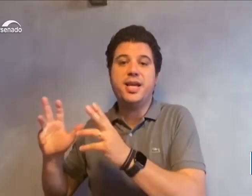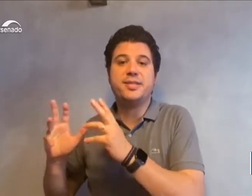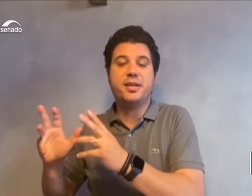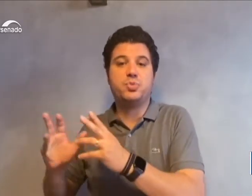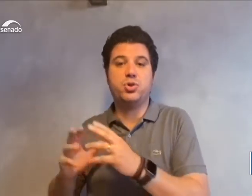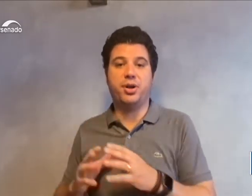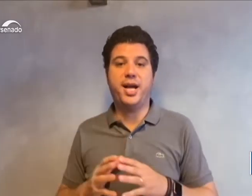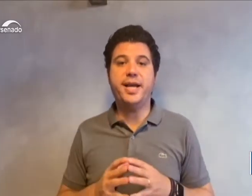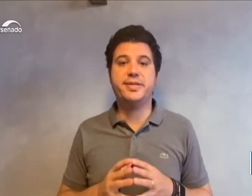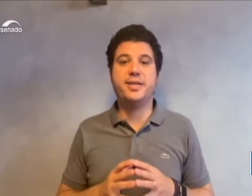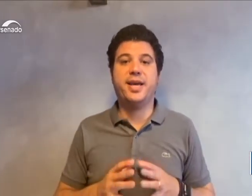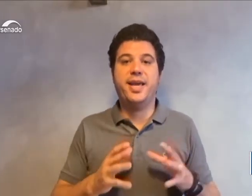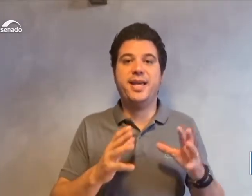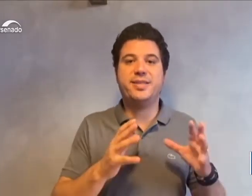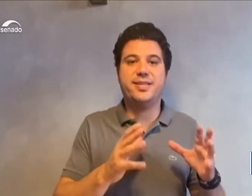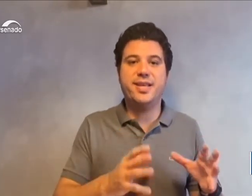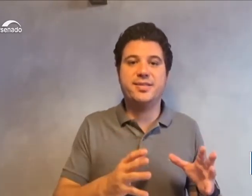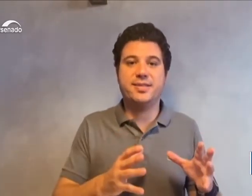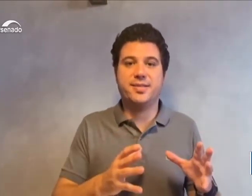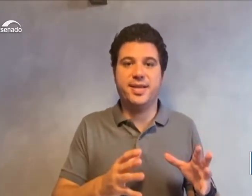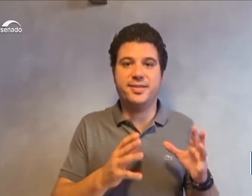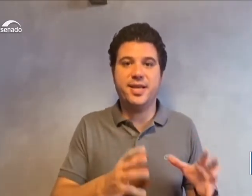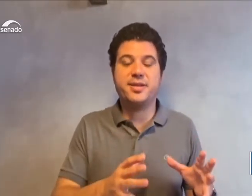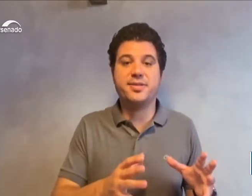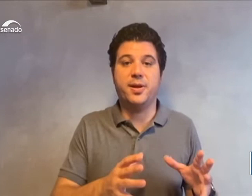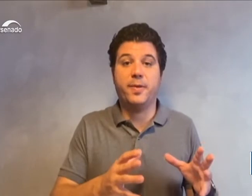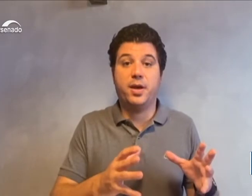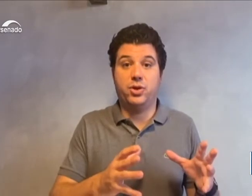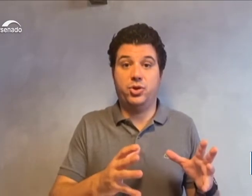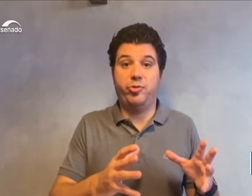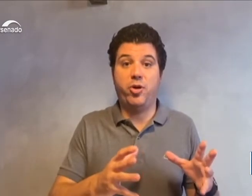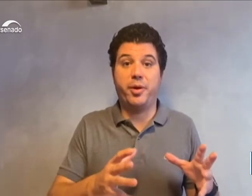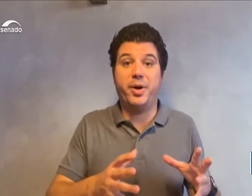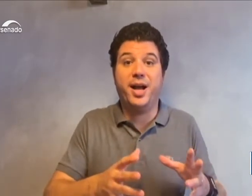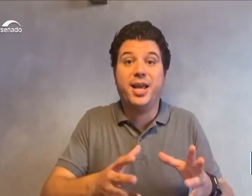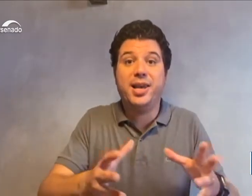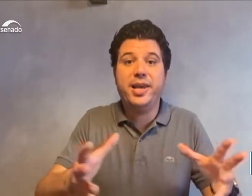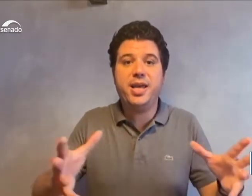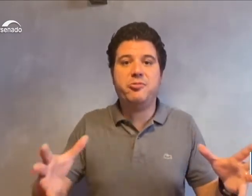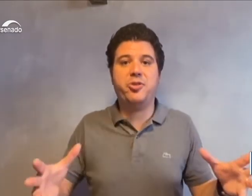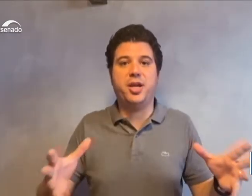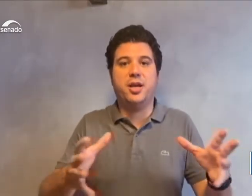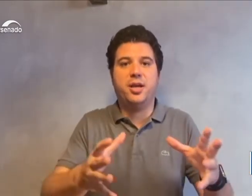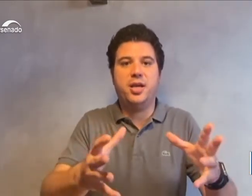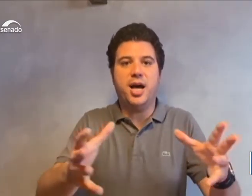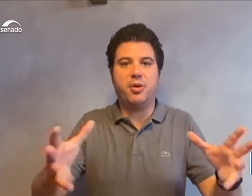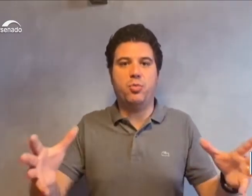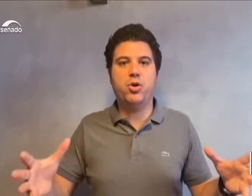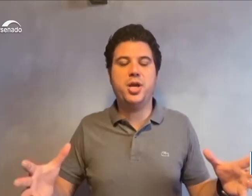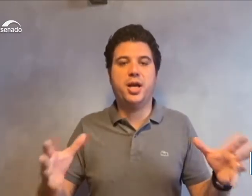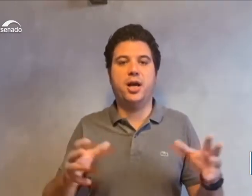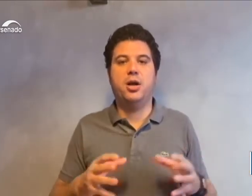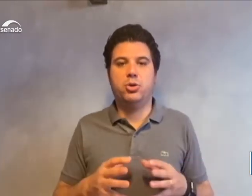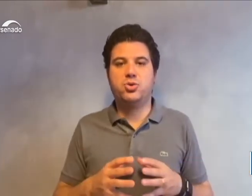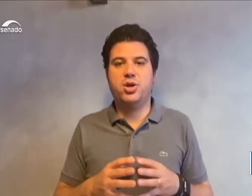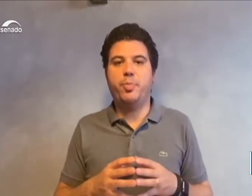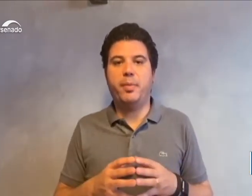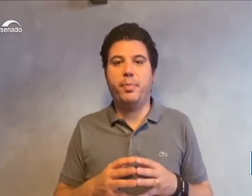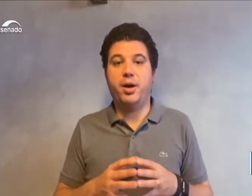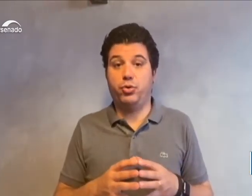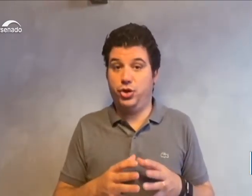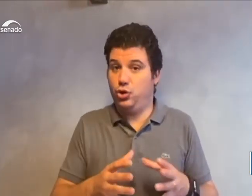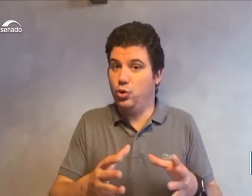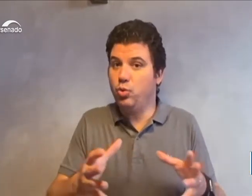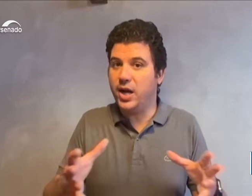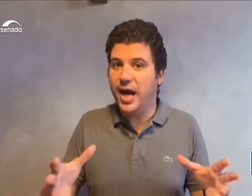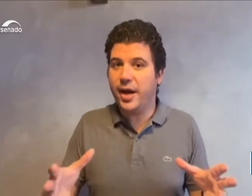e excepcionais, exerça de forma livre e harmônica o seu